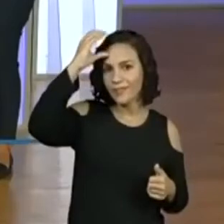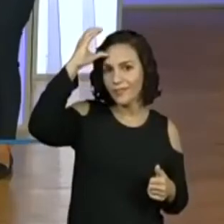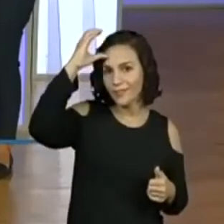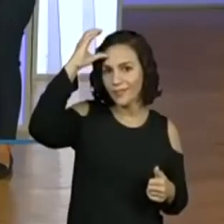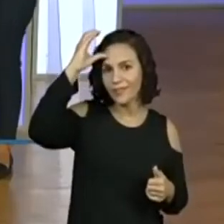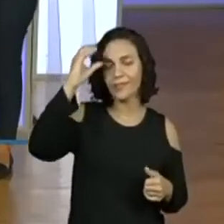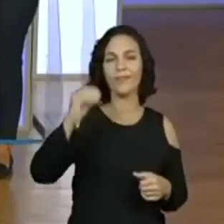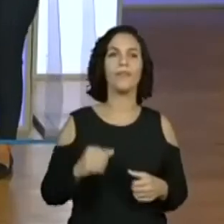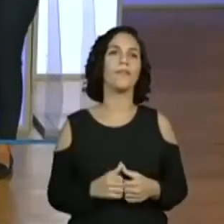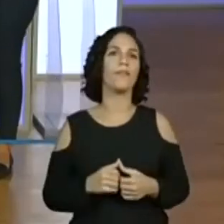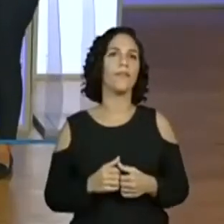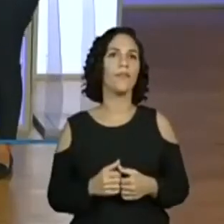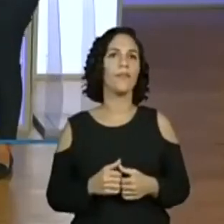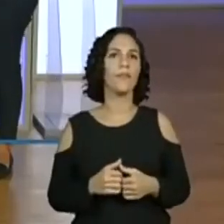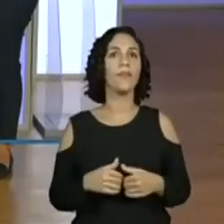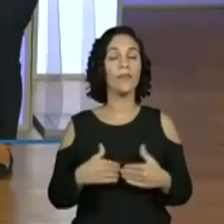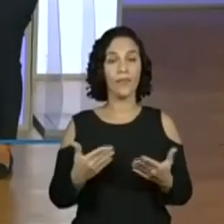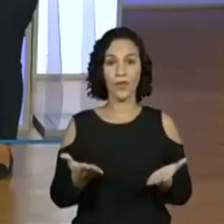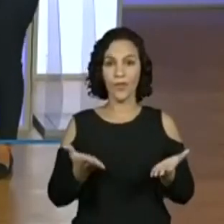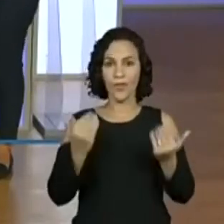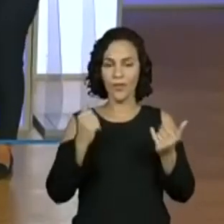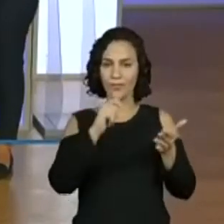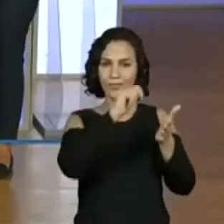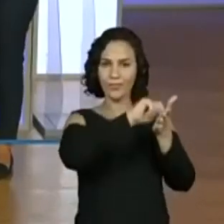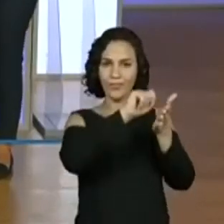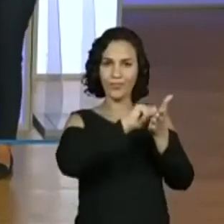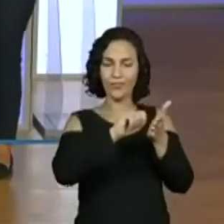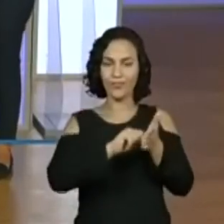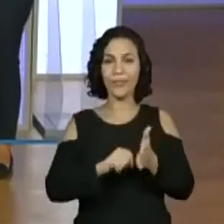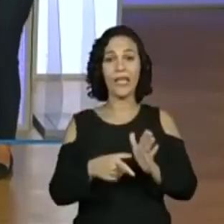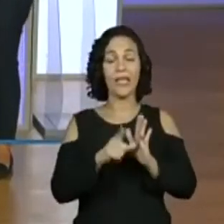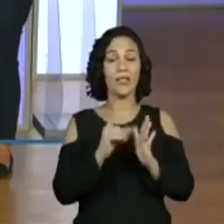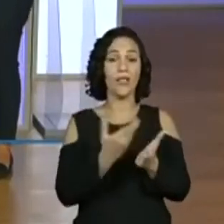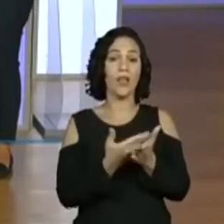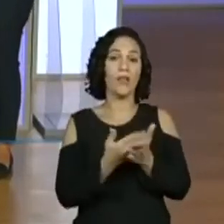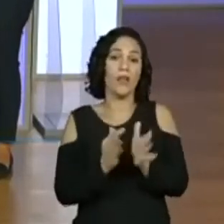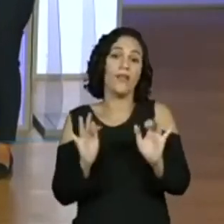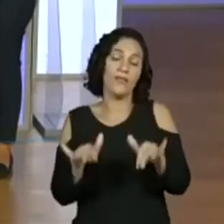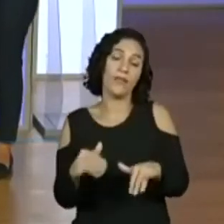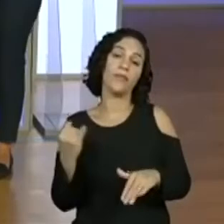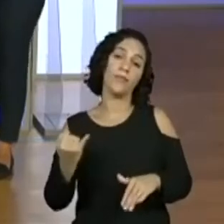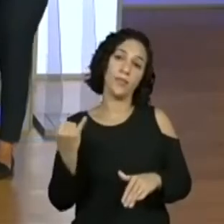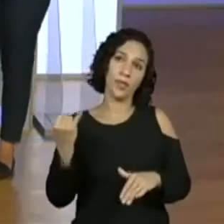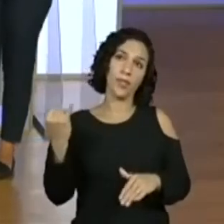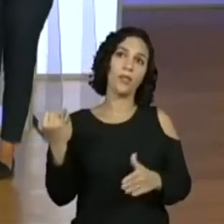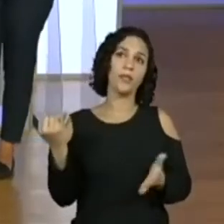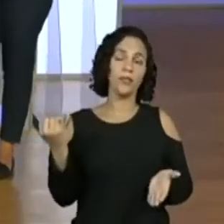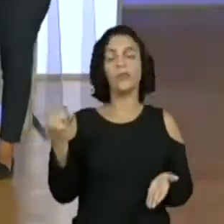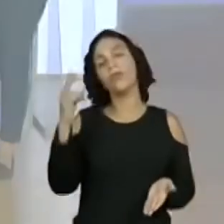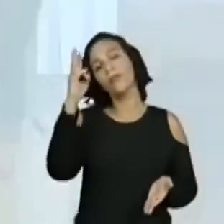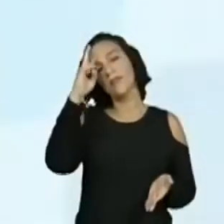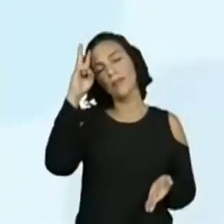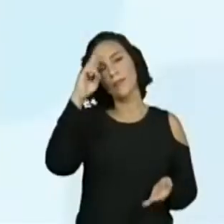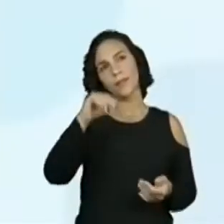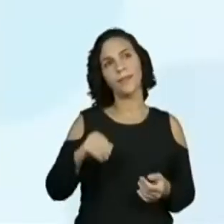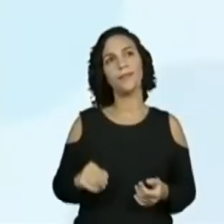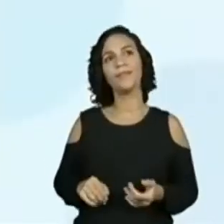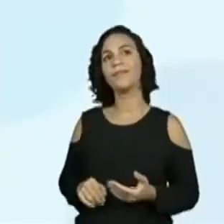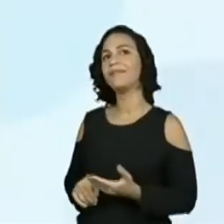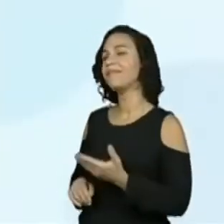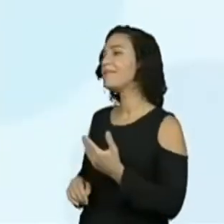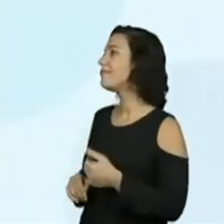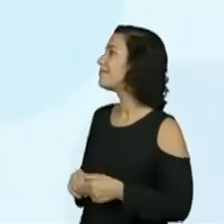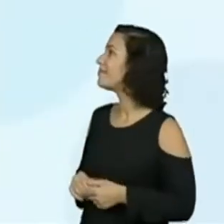ter. Então, vamos começar a fazer uns registros antes que nossa aula acabe, que é importante trazer, relembrar. E eles já tiveram